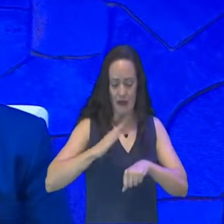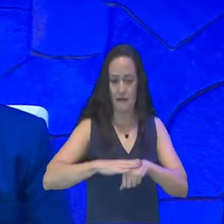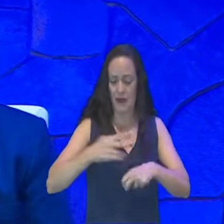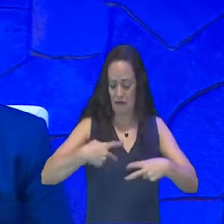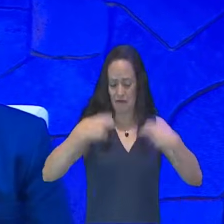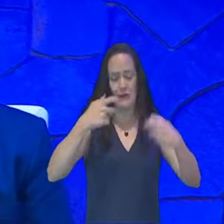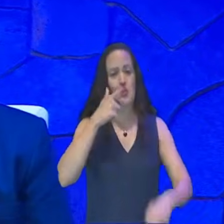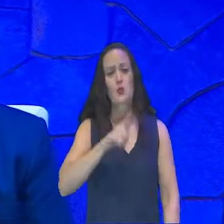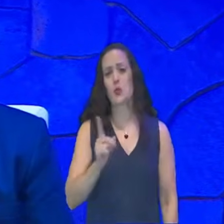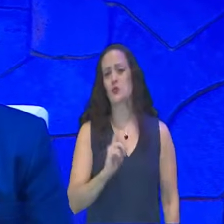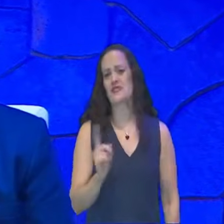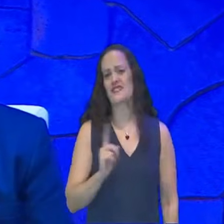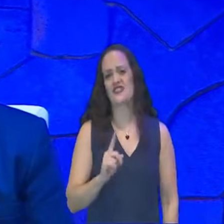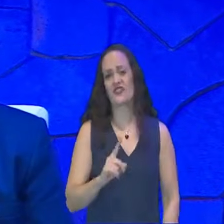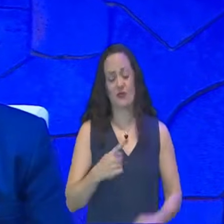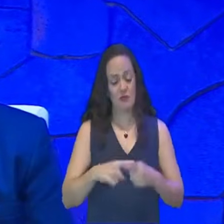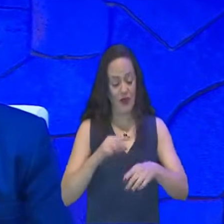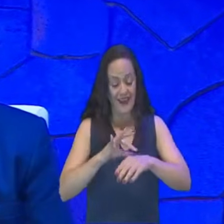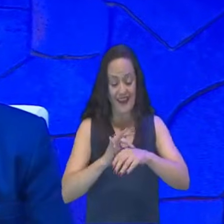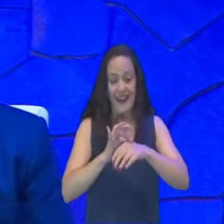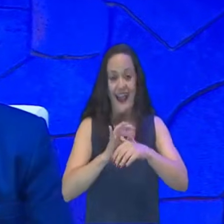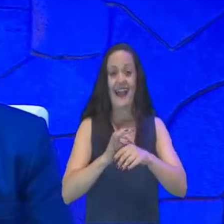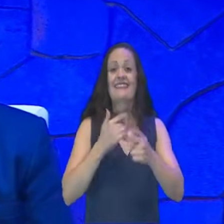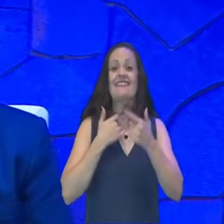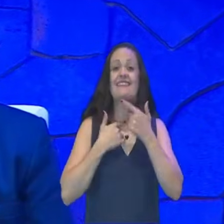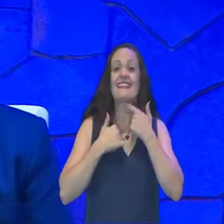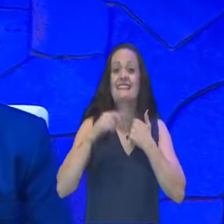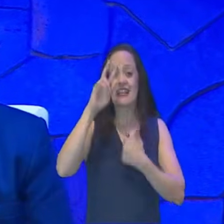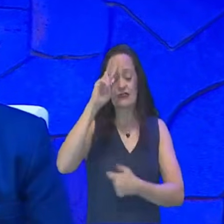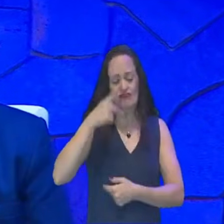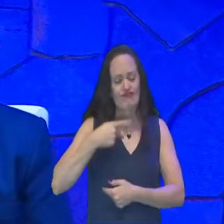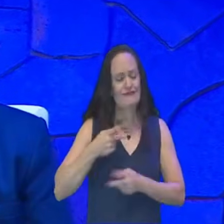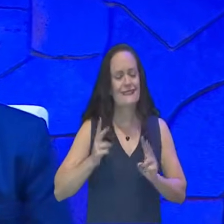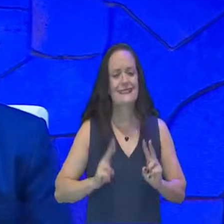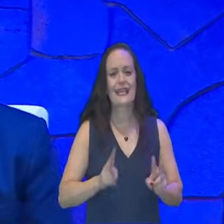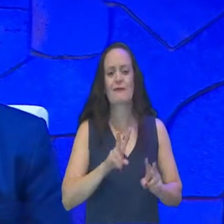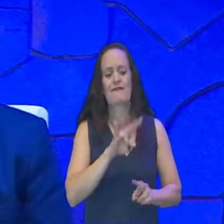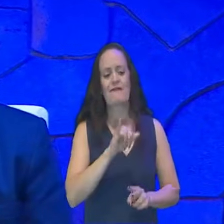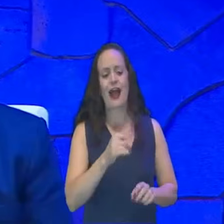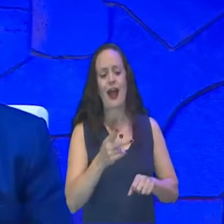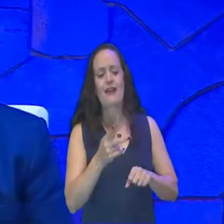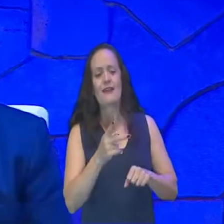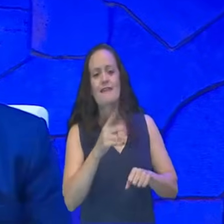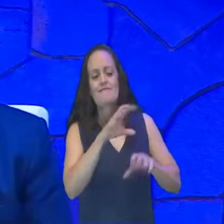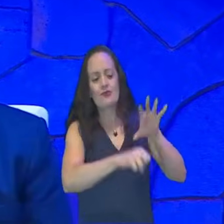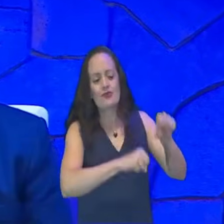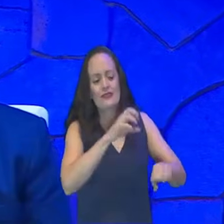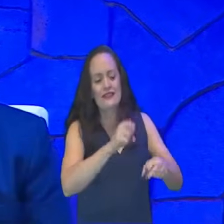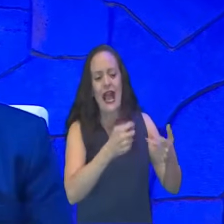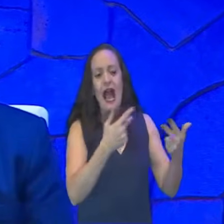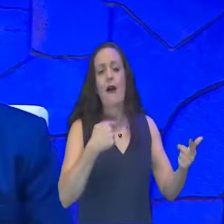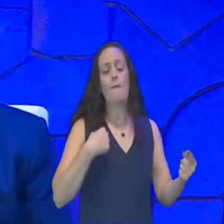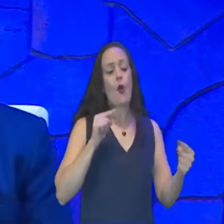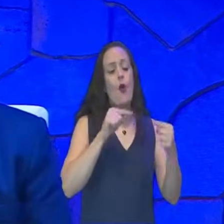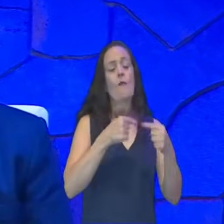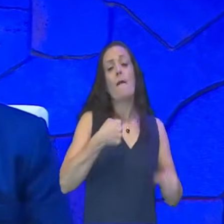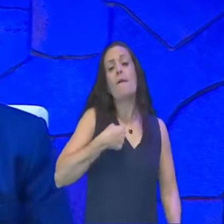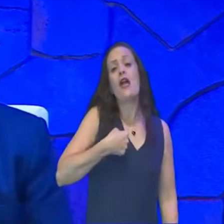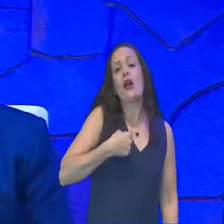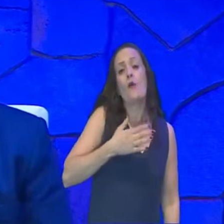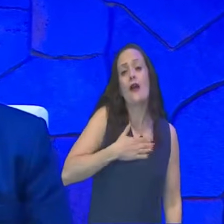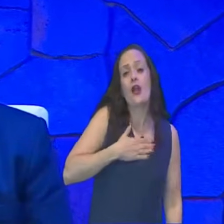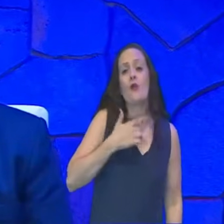pois na nossa carne, o nosso desejo sempre buscará um meio de justificar as nossas